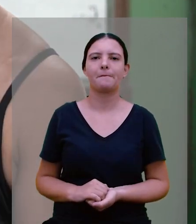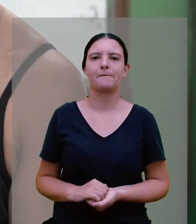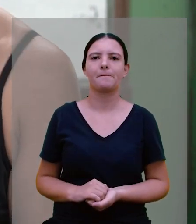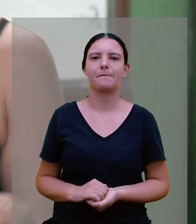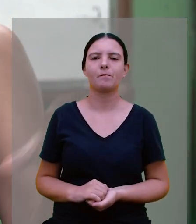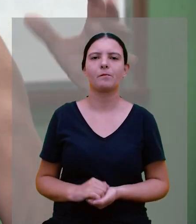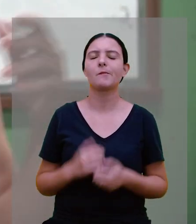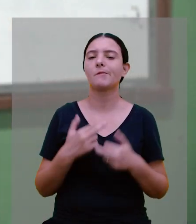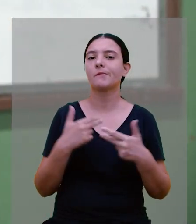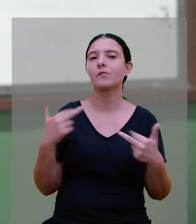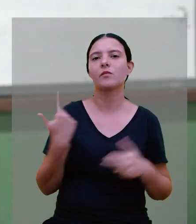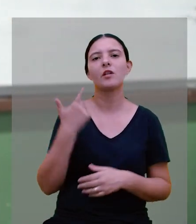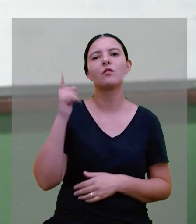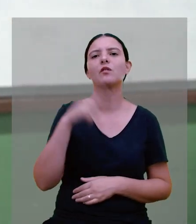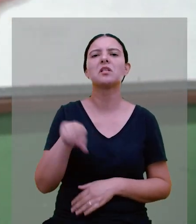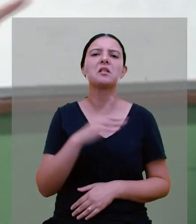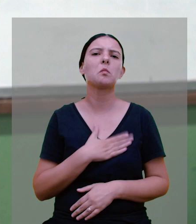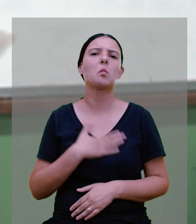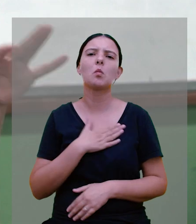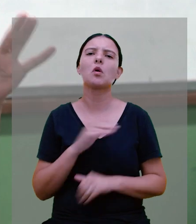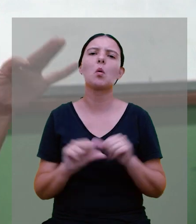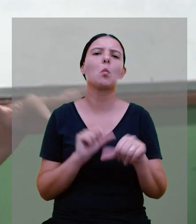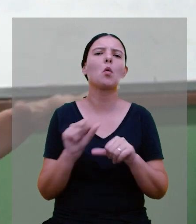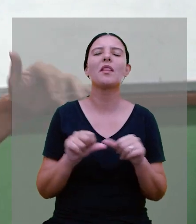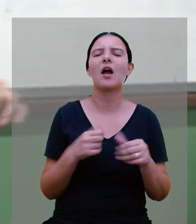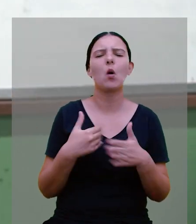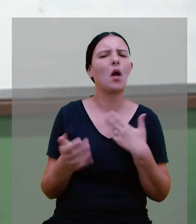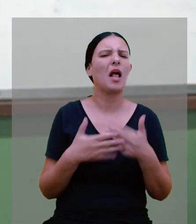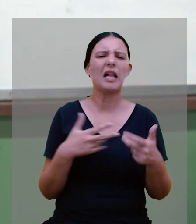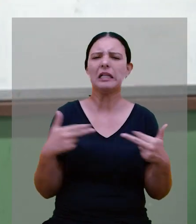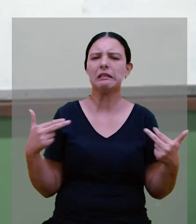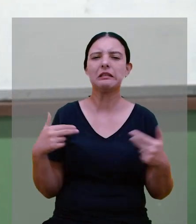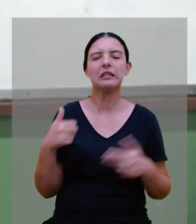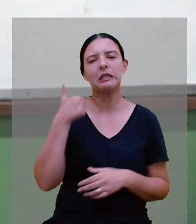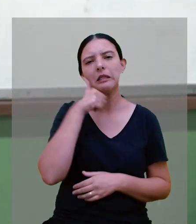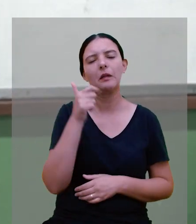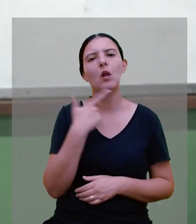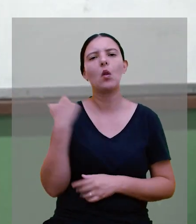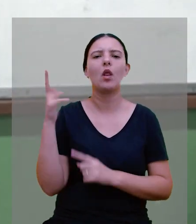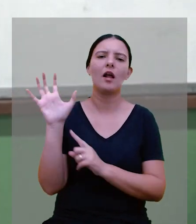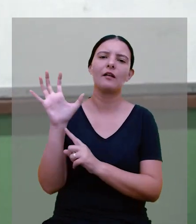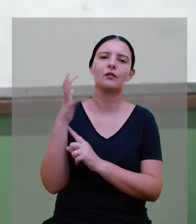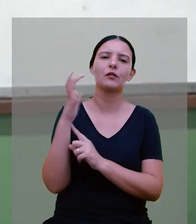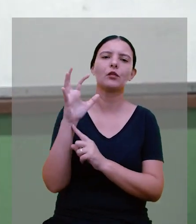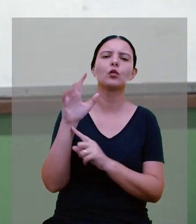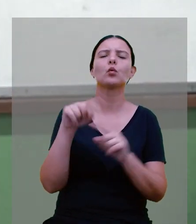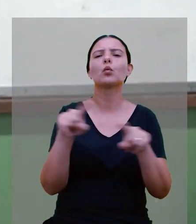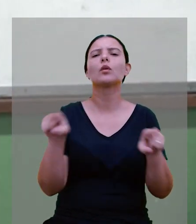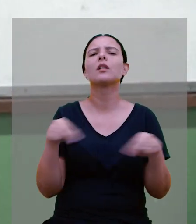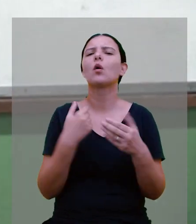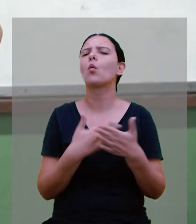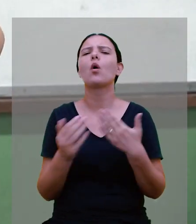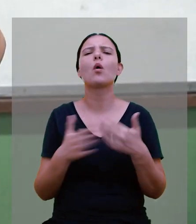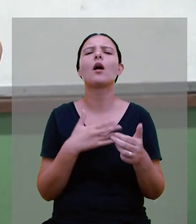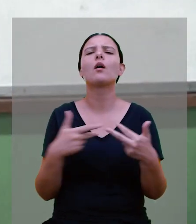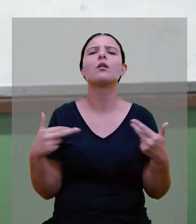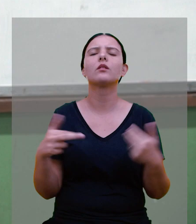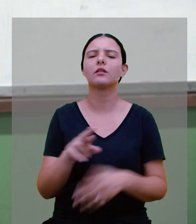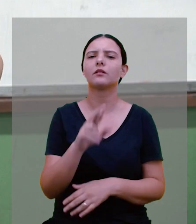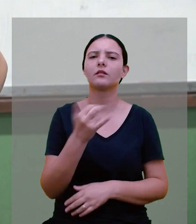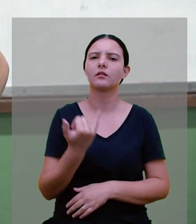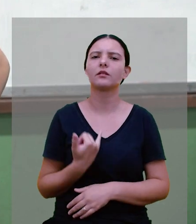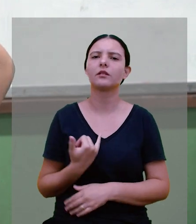Fala uma coisa que vocês gostariam de mudar. Qualquer. Pode ser uma bobagem. A menina da outra turma falou ventilador na sala. Qualquer bobagem.